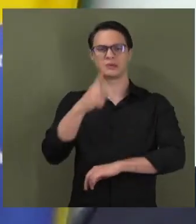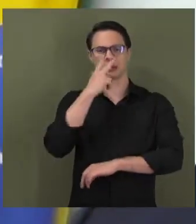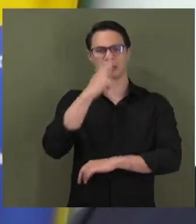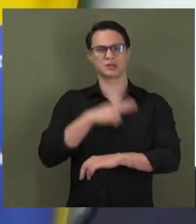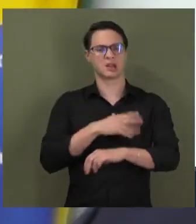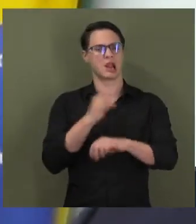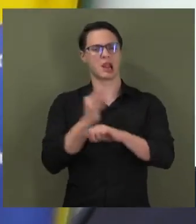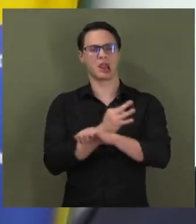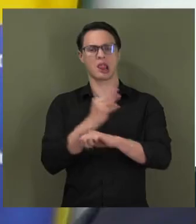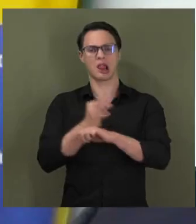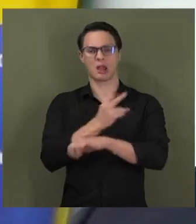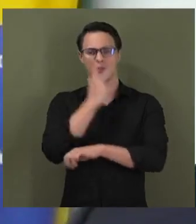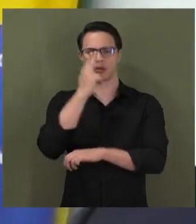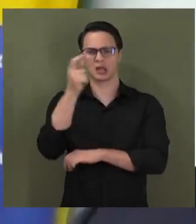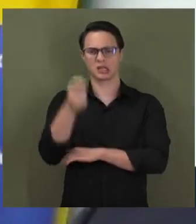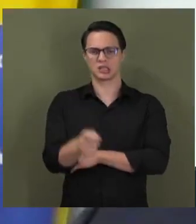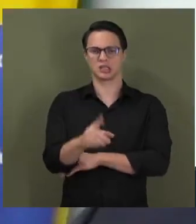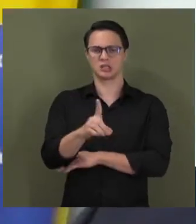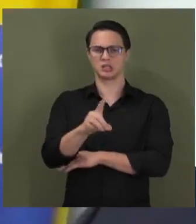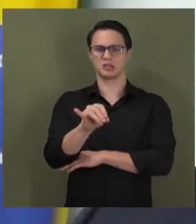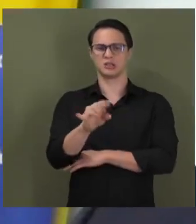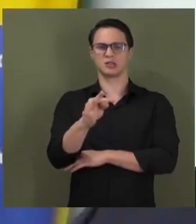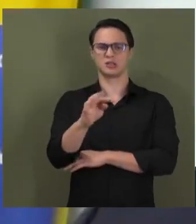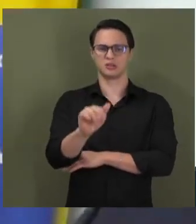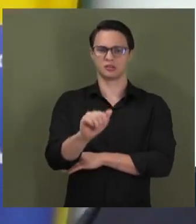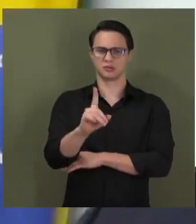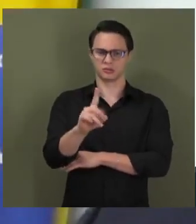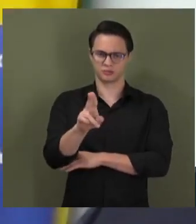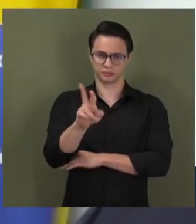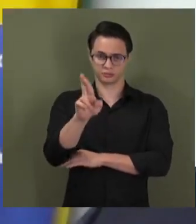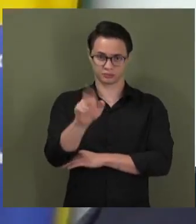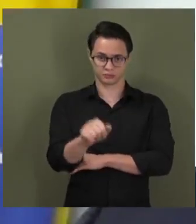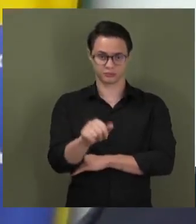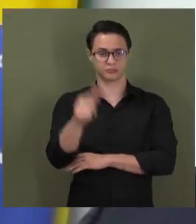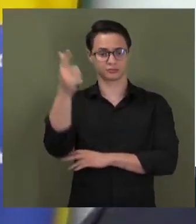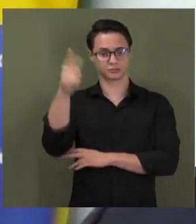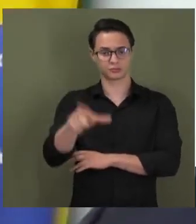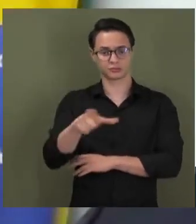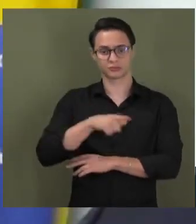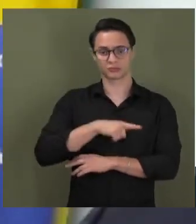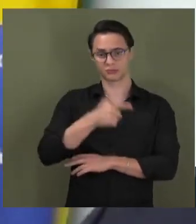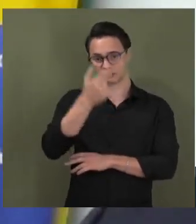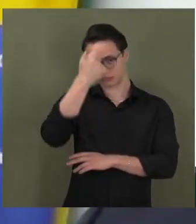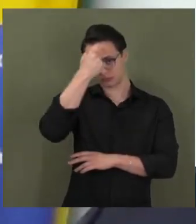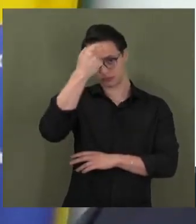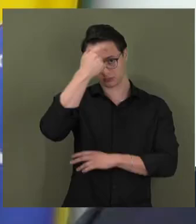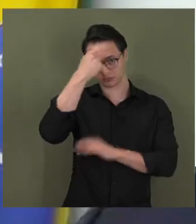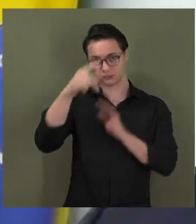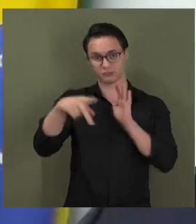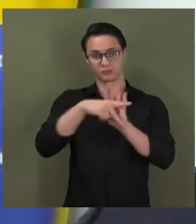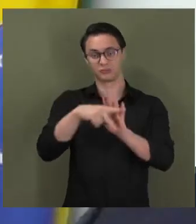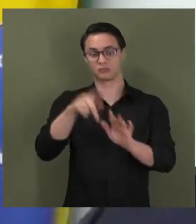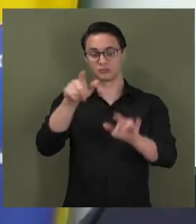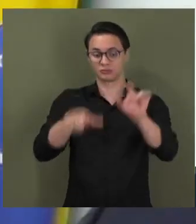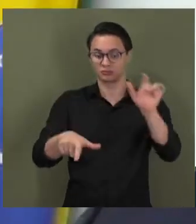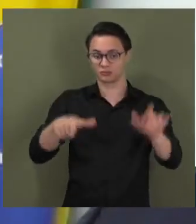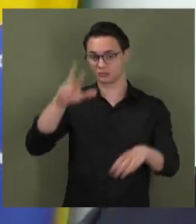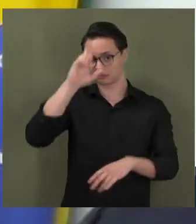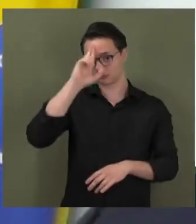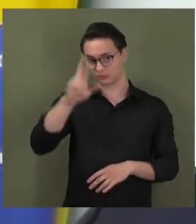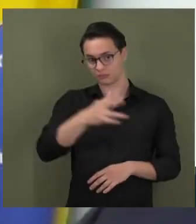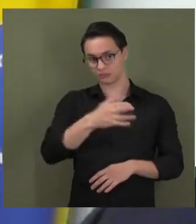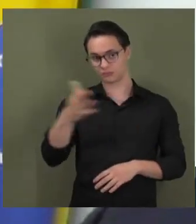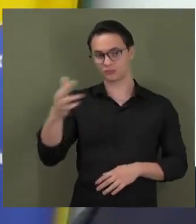essa ditadura, né? E estará nas mãos, mais uma vez, e da consciência dos senhores e senhoras senadores